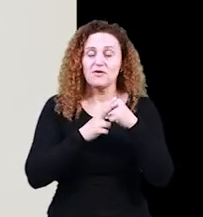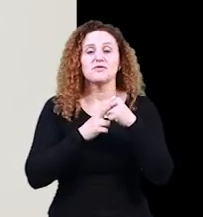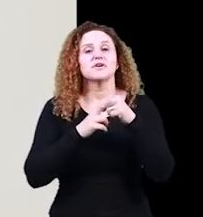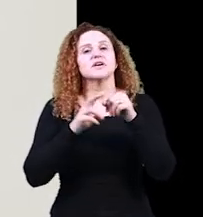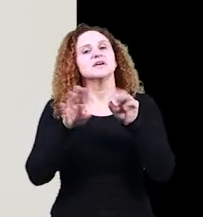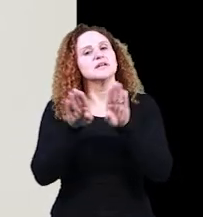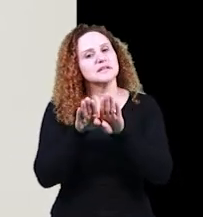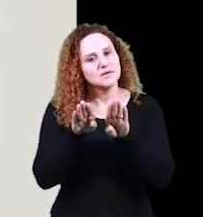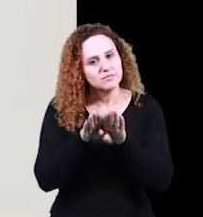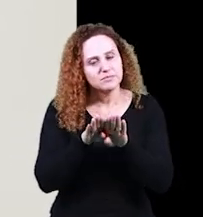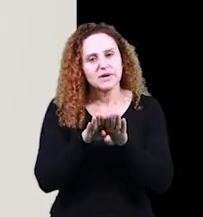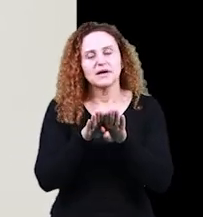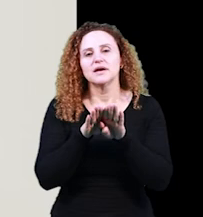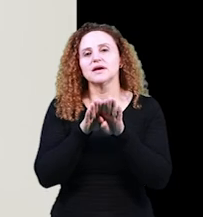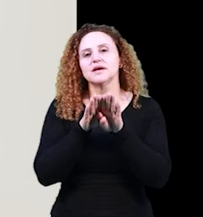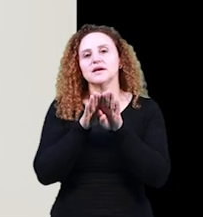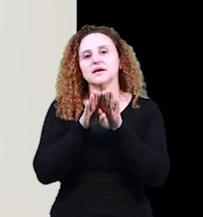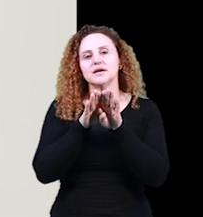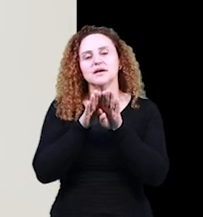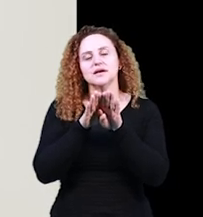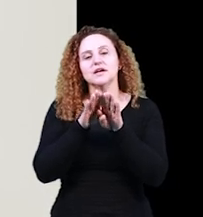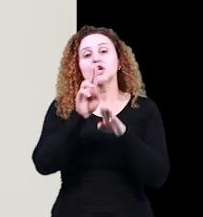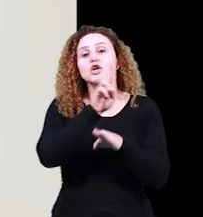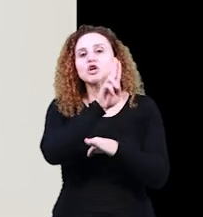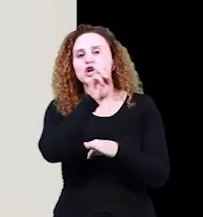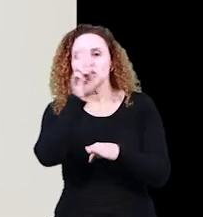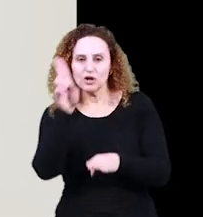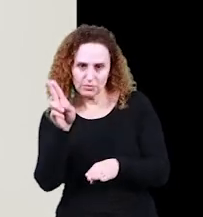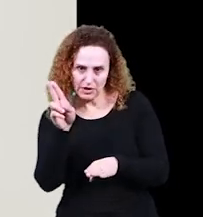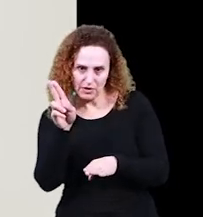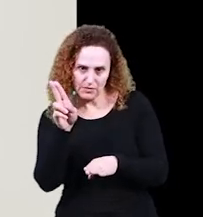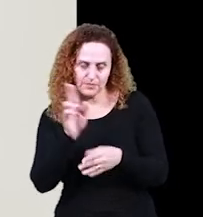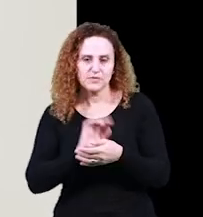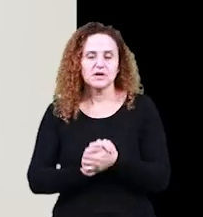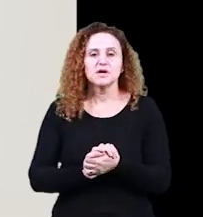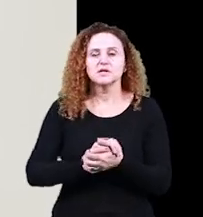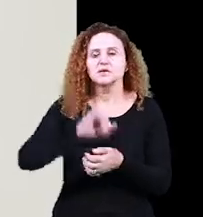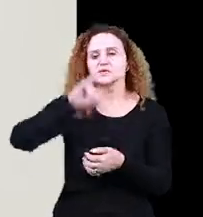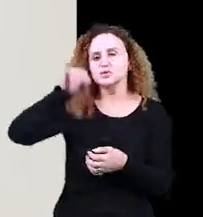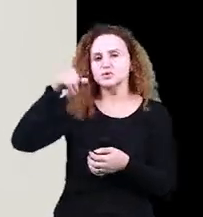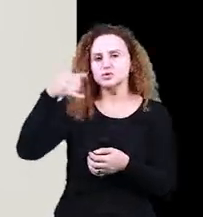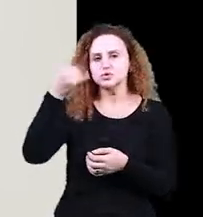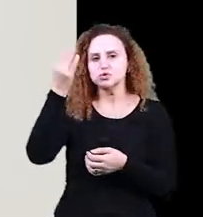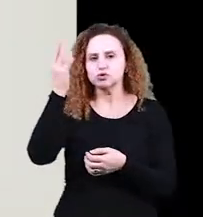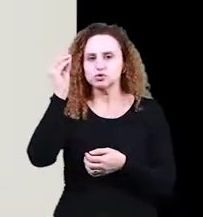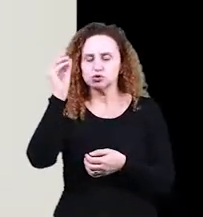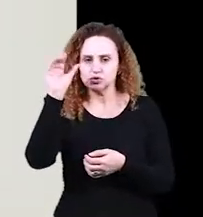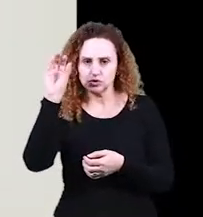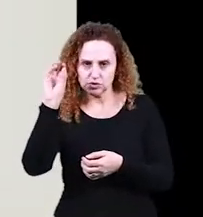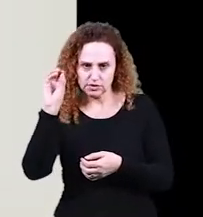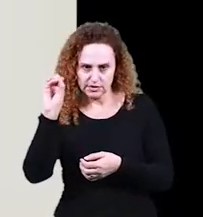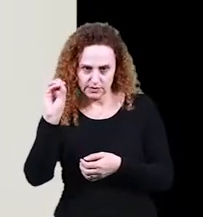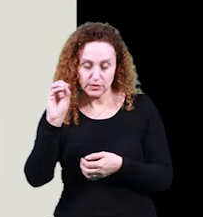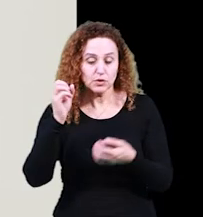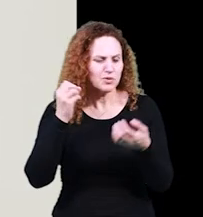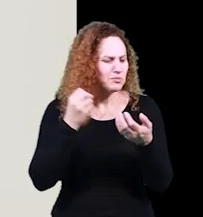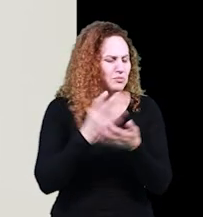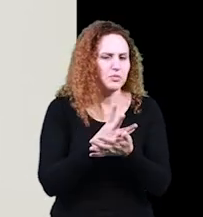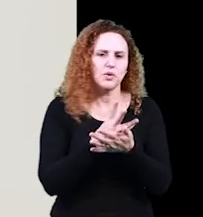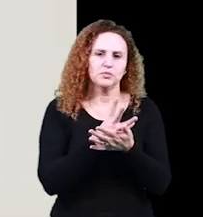seria sujeito e comprou todos os livros é um sentado o sintagma verbal que corresponde ao predicado